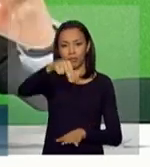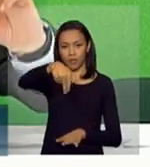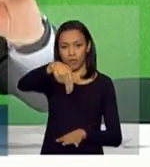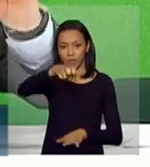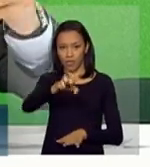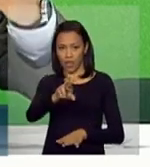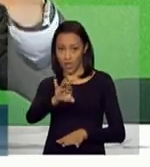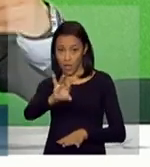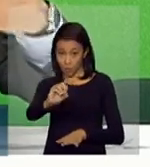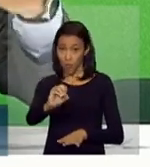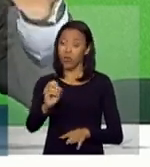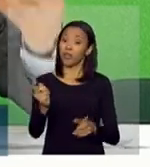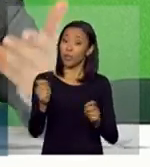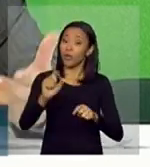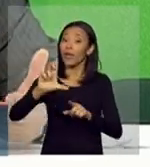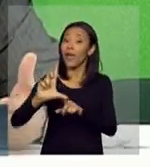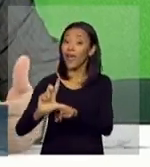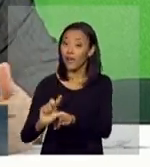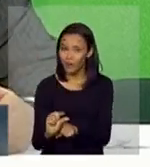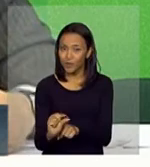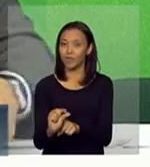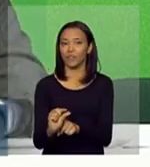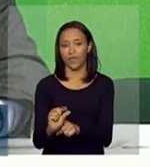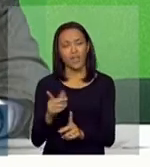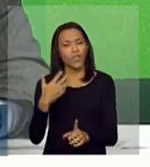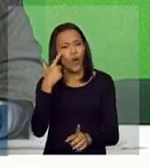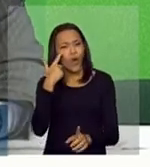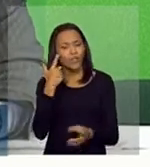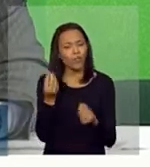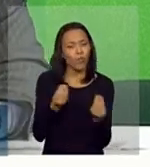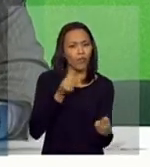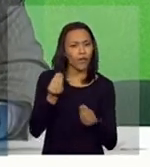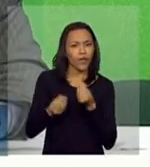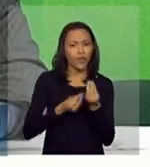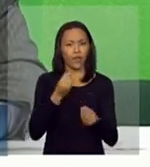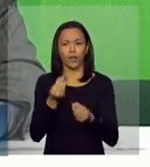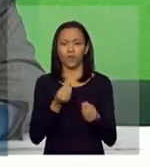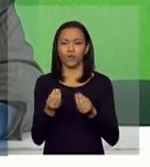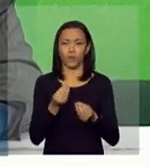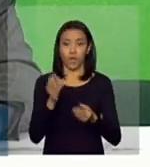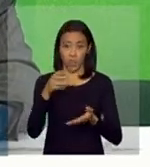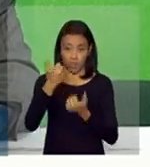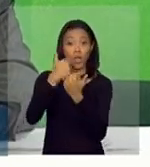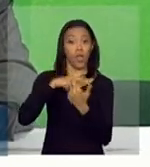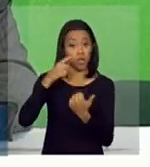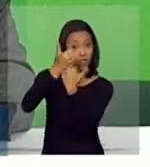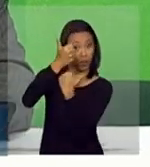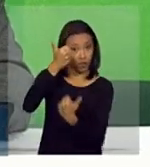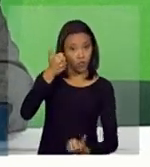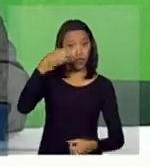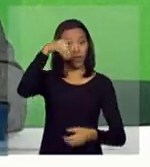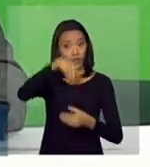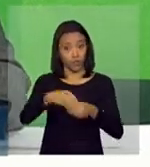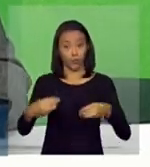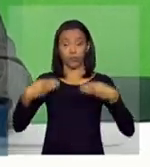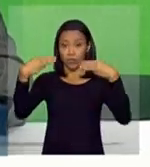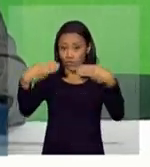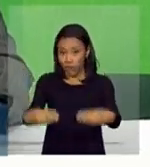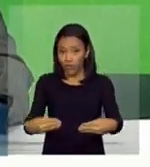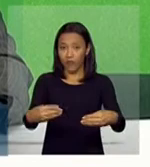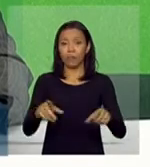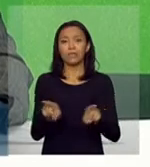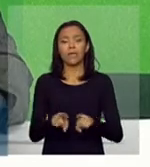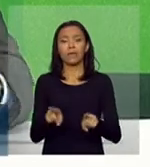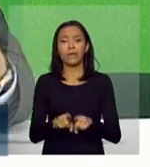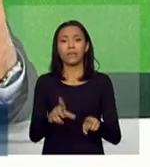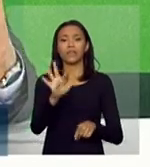né? Então, é um modelamento que nós estamos tratando junto com o setor assessoria econômica do Ministério, com o Ministério do Pessoal da